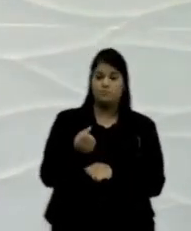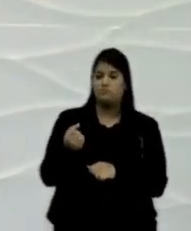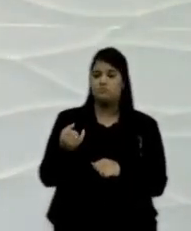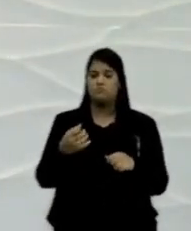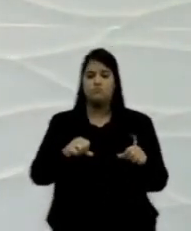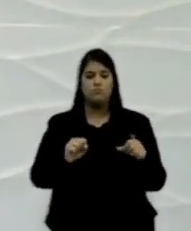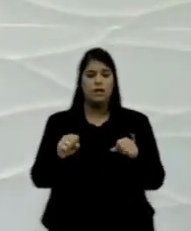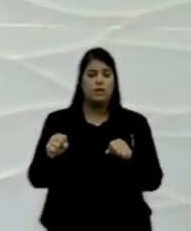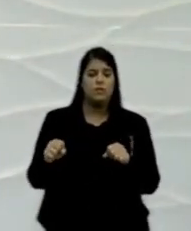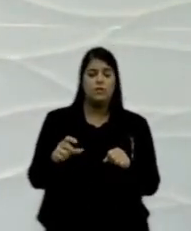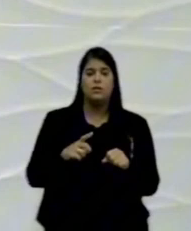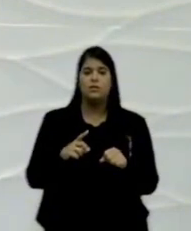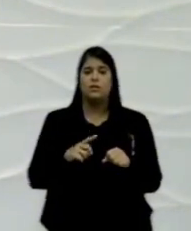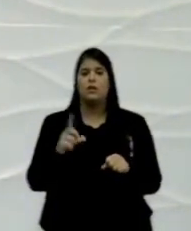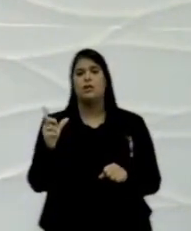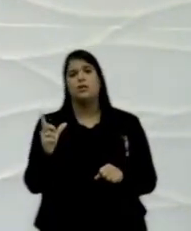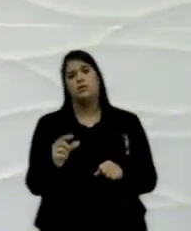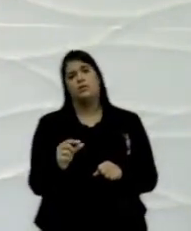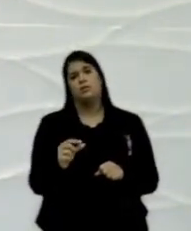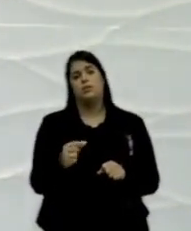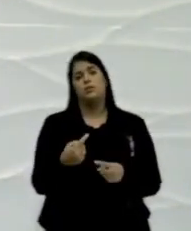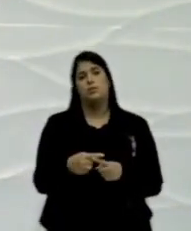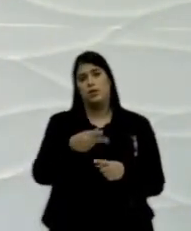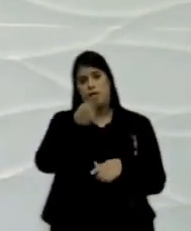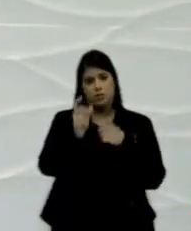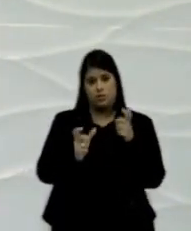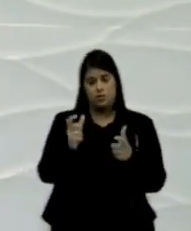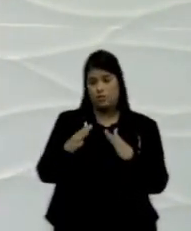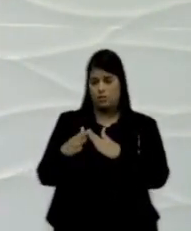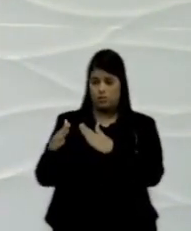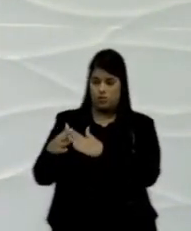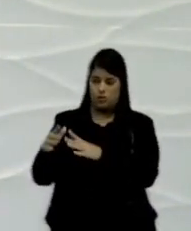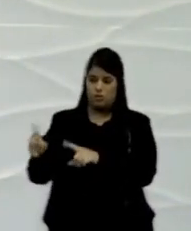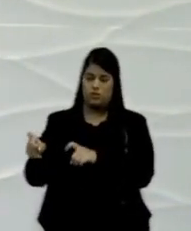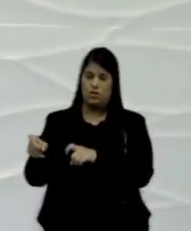diminuiu. Porque o homem do campo ele está com medo de vir.